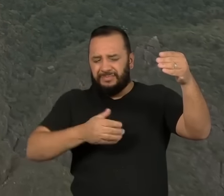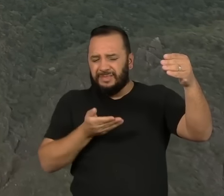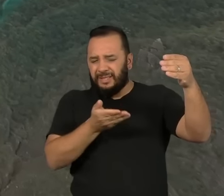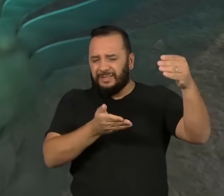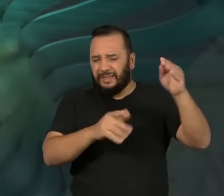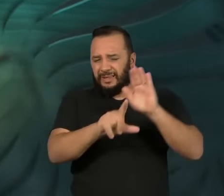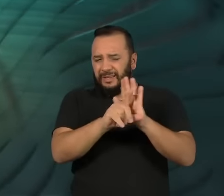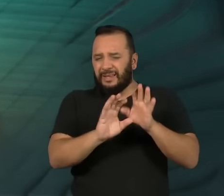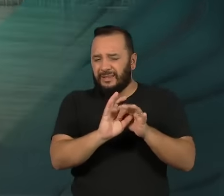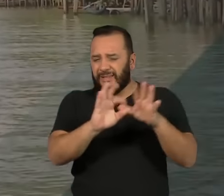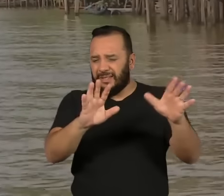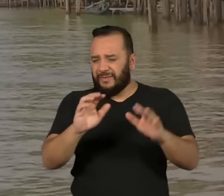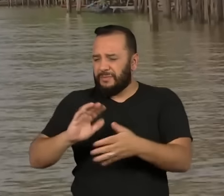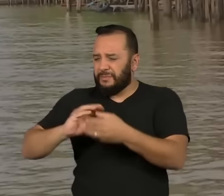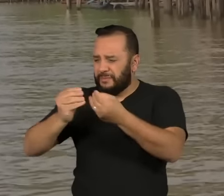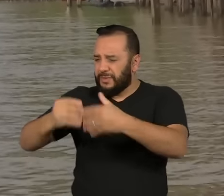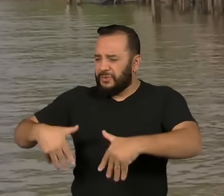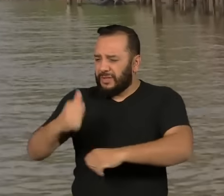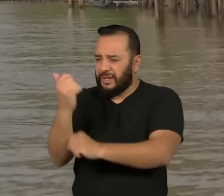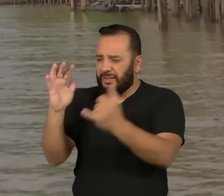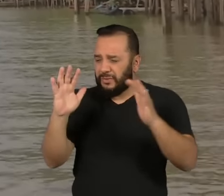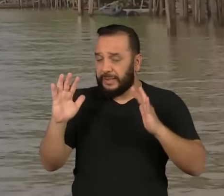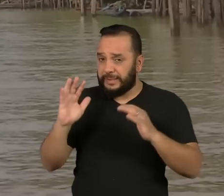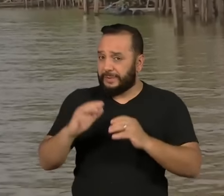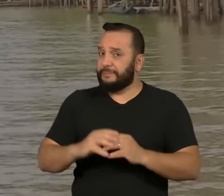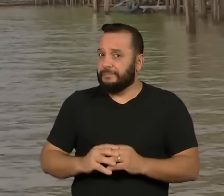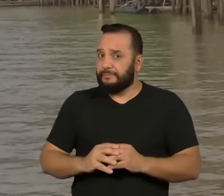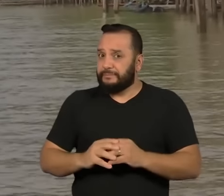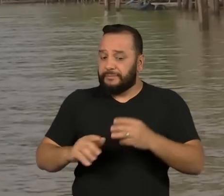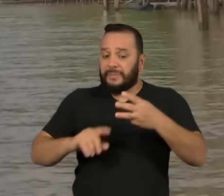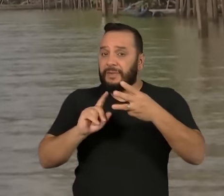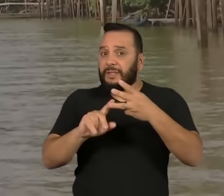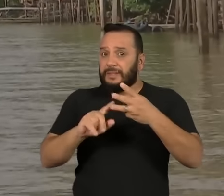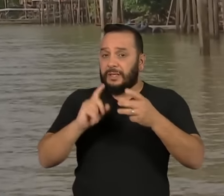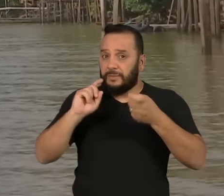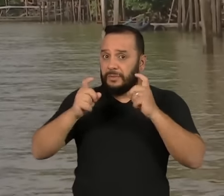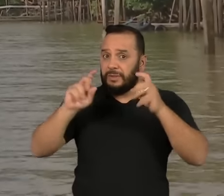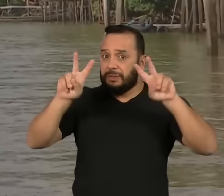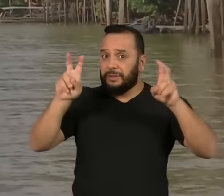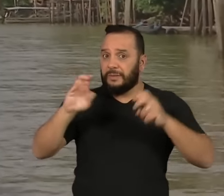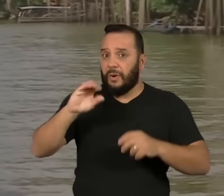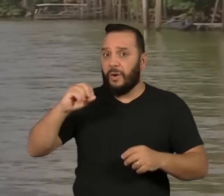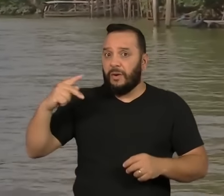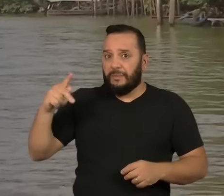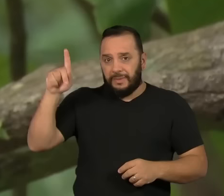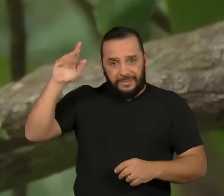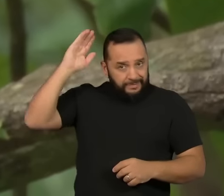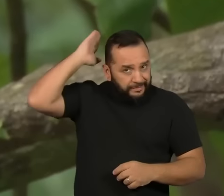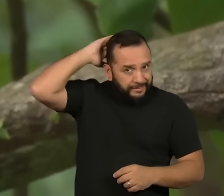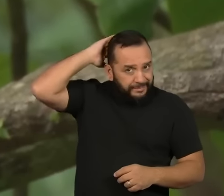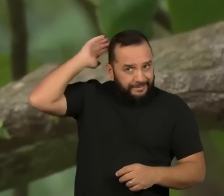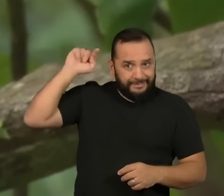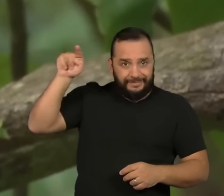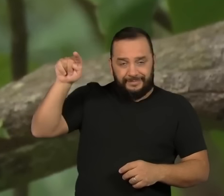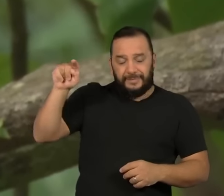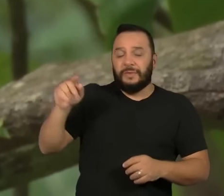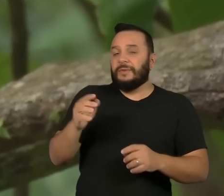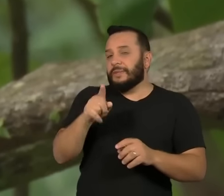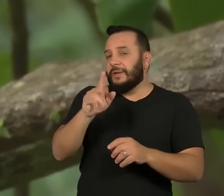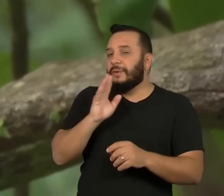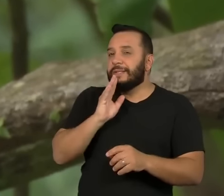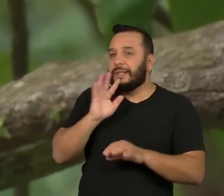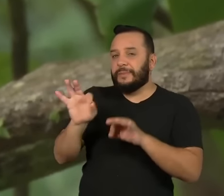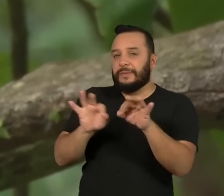natureza. Na terceira reportagem da série sobre a Conferência do Clima em Belém, no Pará, conheça os projetos